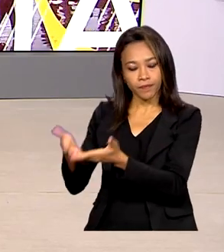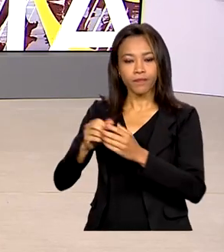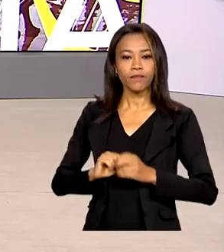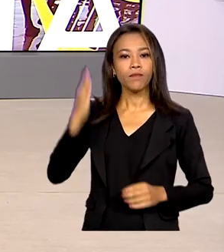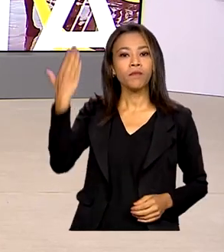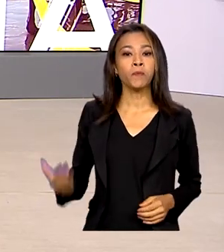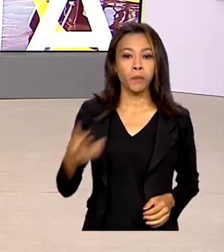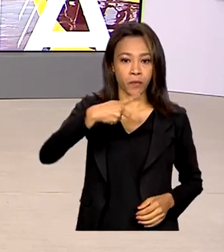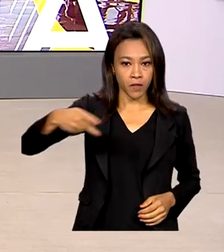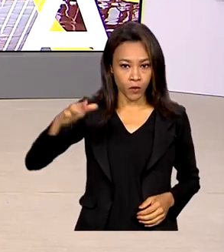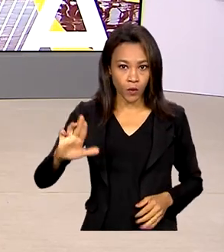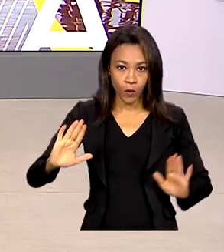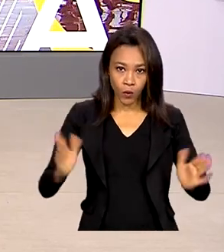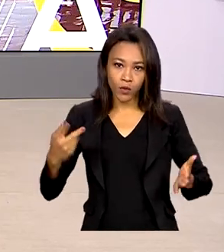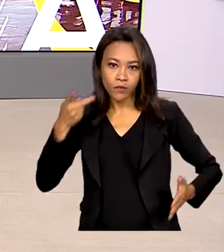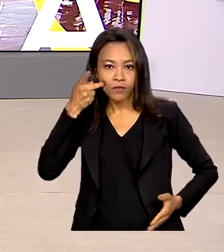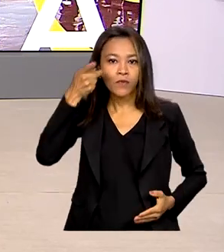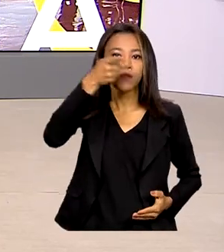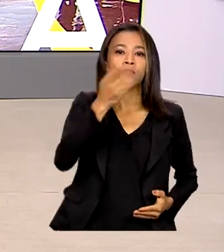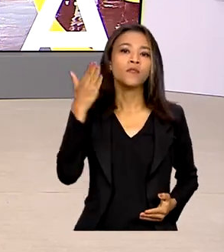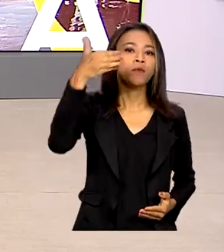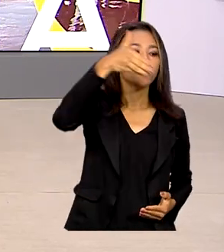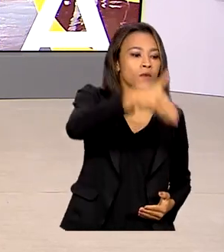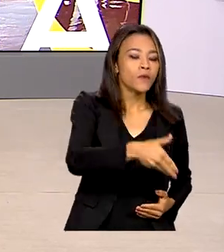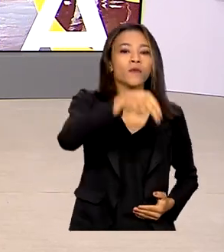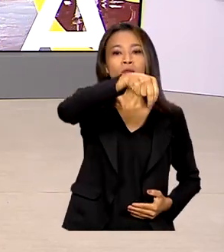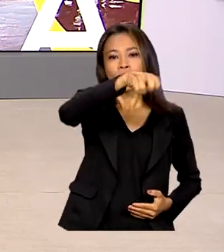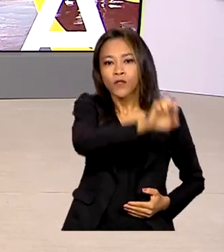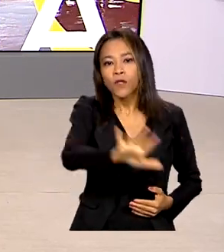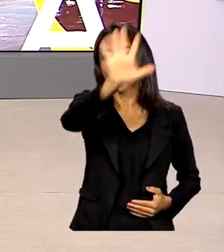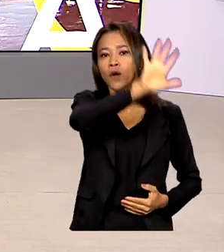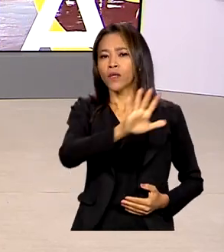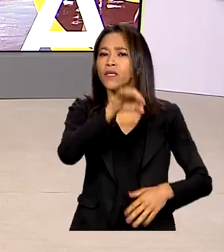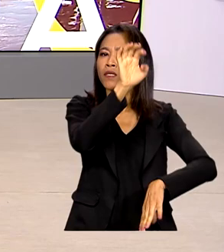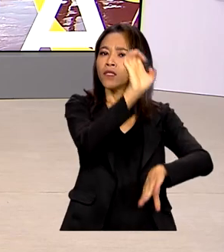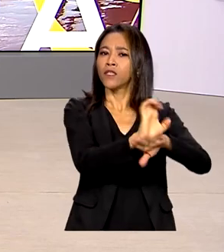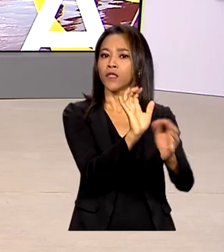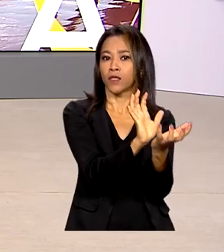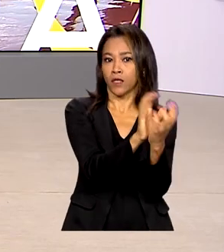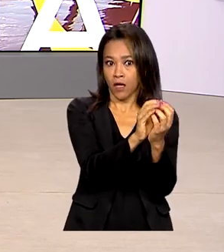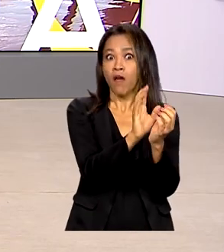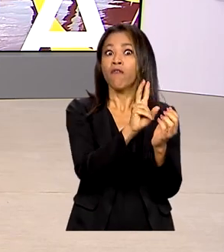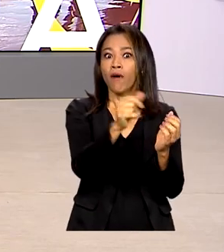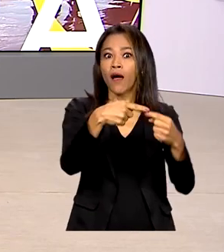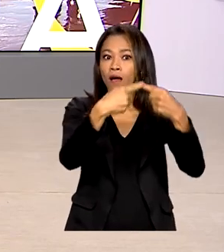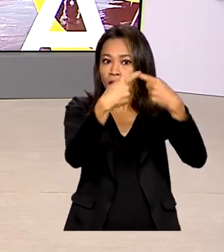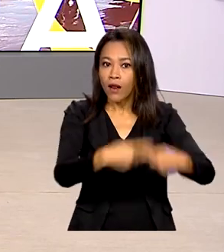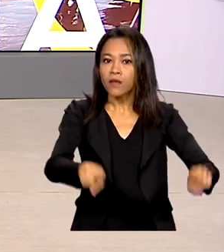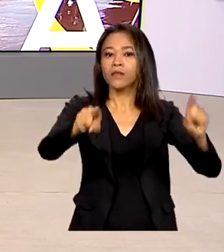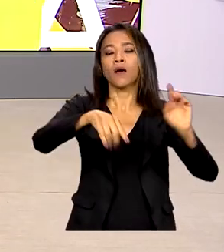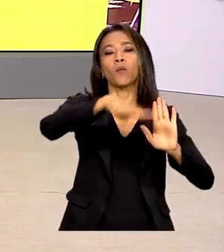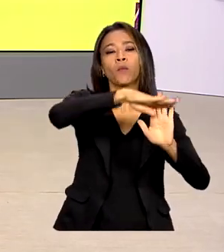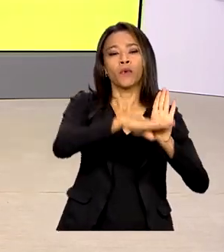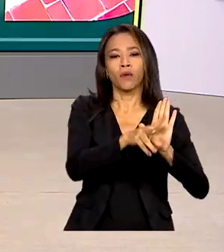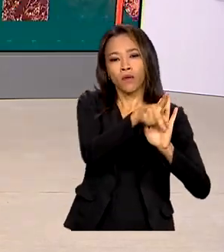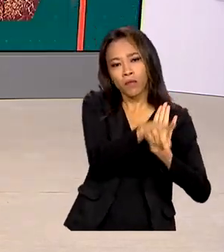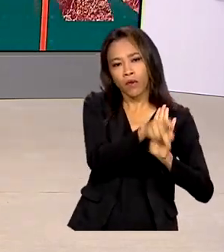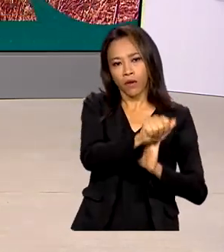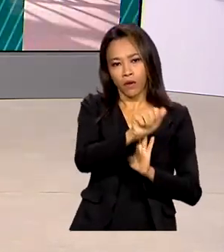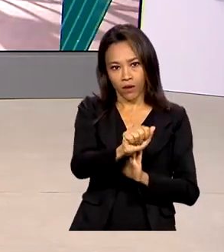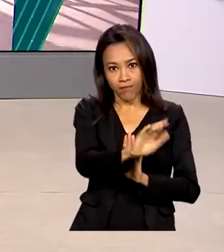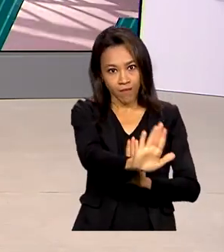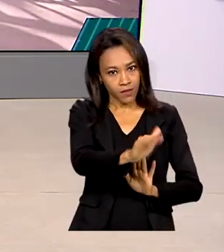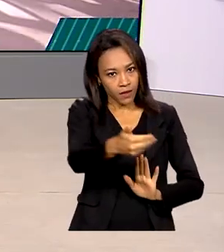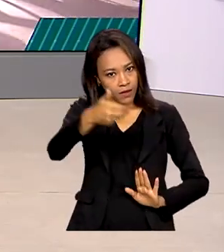O presidente Lula visita hoje a região Nordeste. Em Pernambuco, vai relançar o PAA, o Programa de Aquisição de Alimentos.